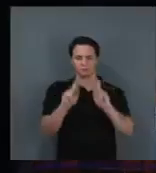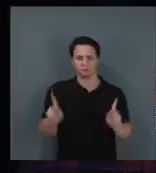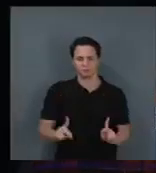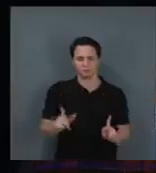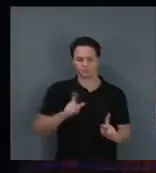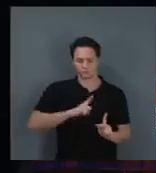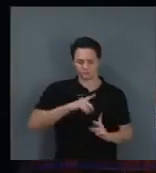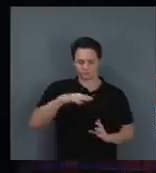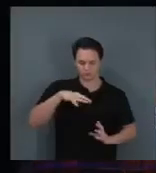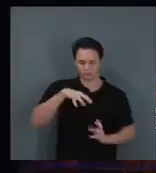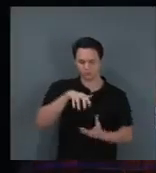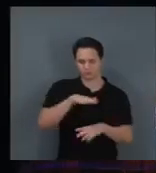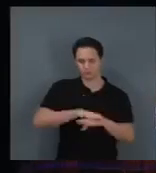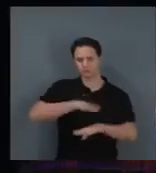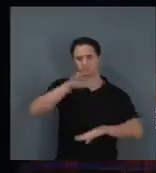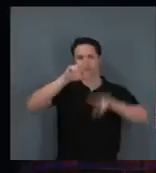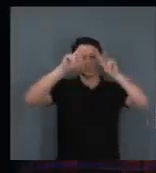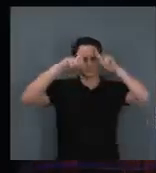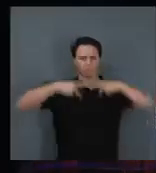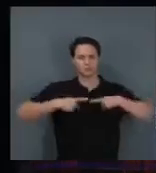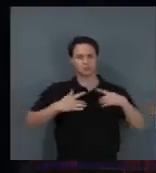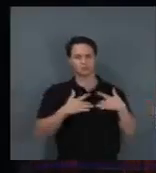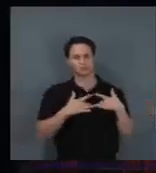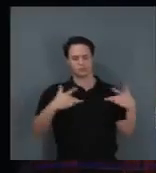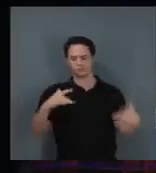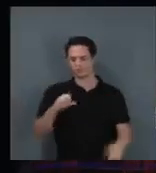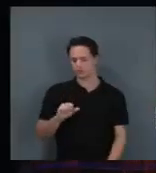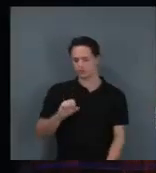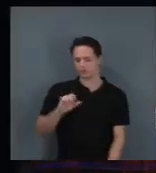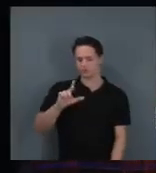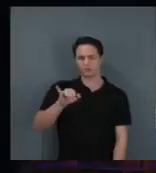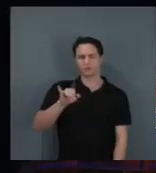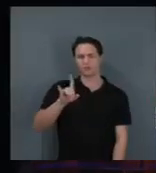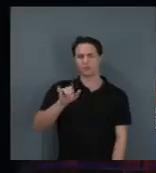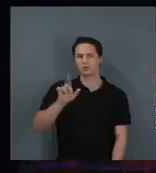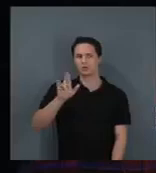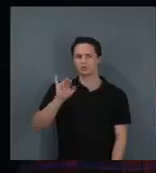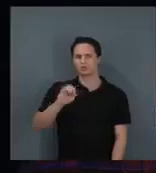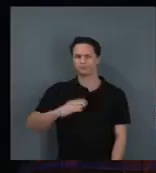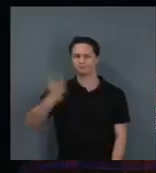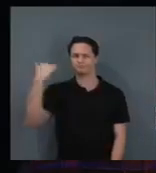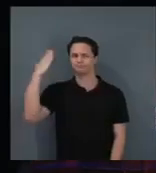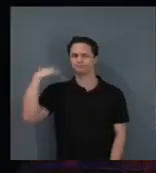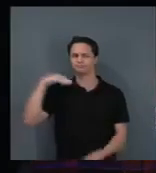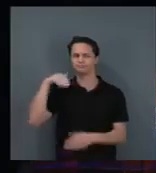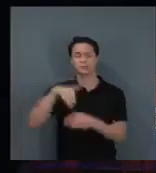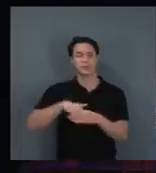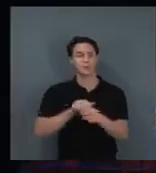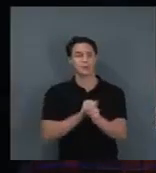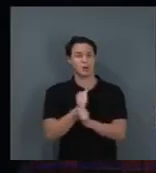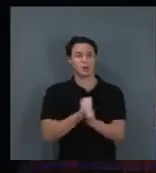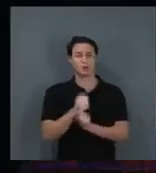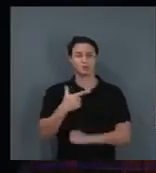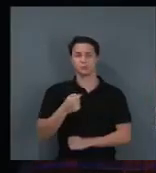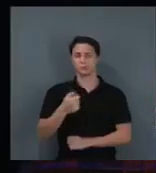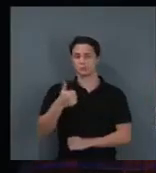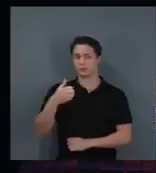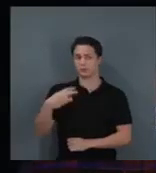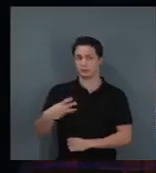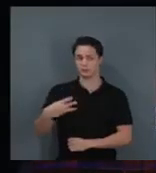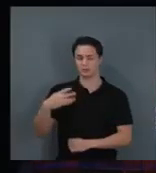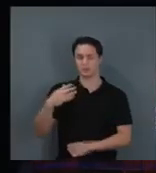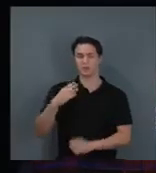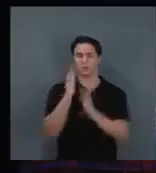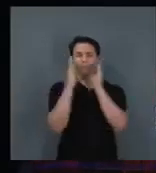mundo mais humano e solidário. Desde a sua eleição em 2013, o